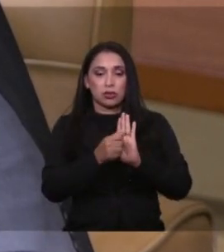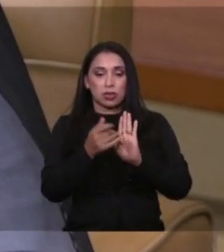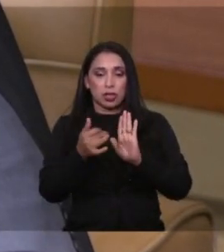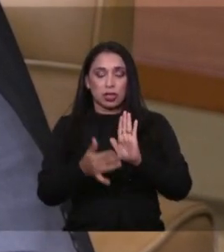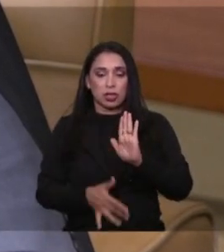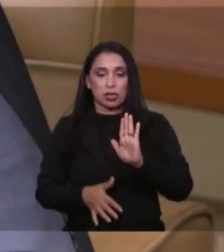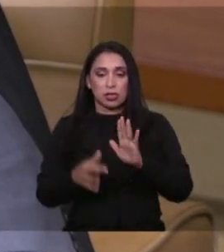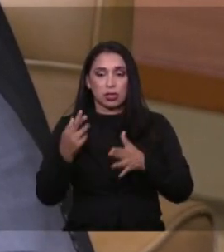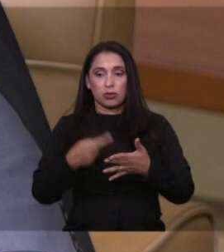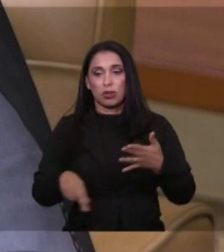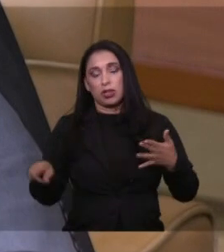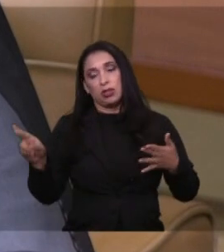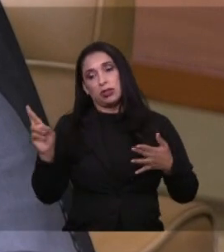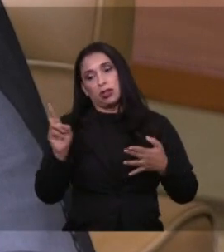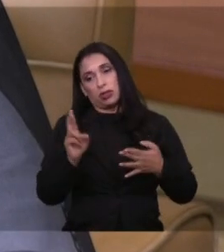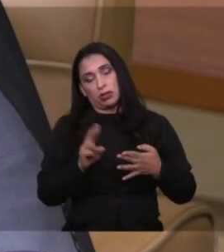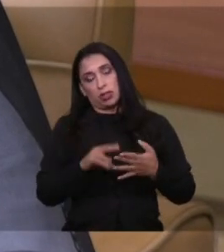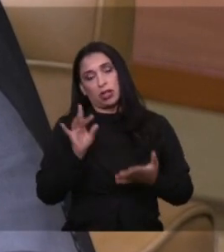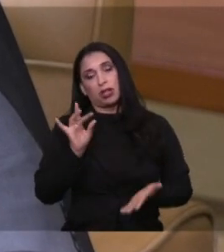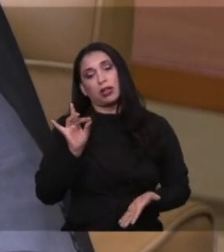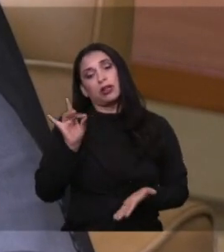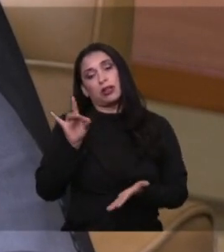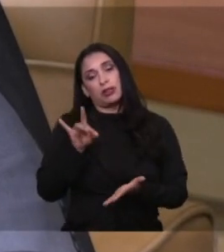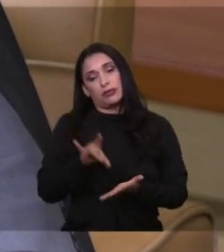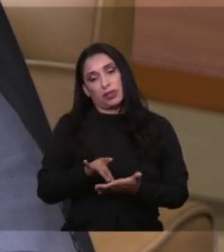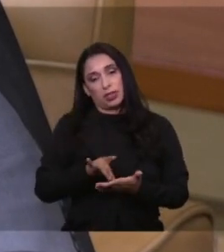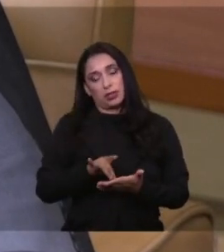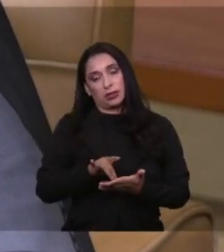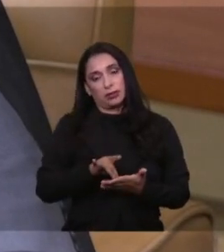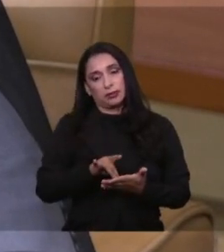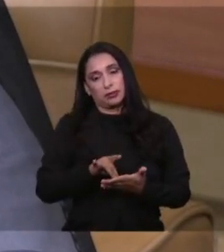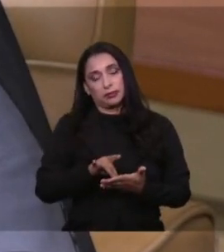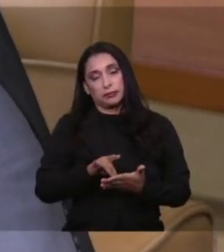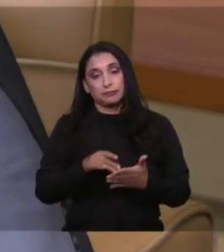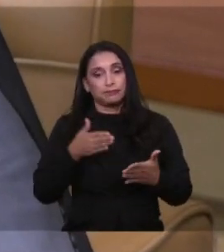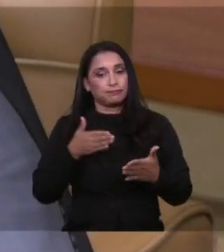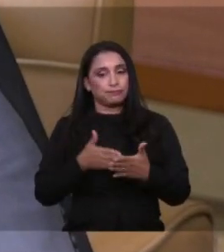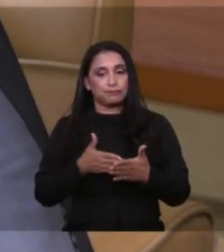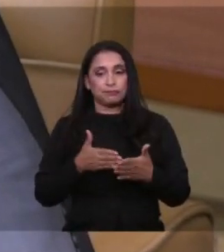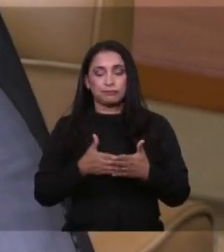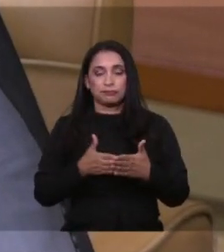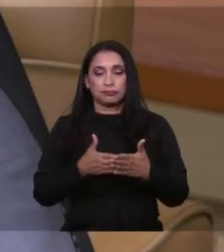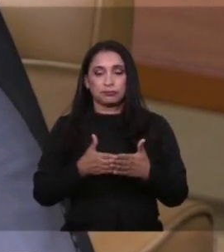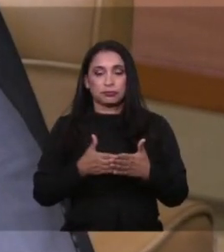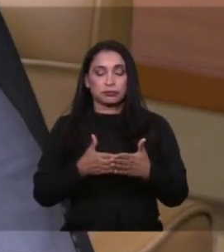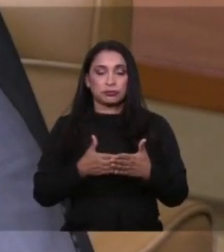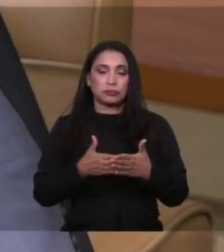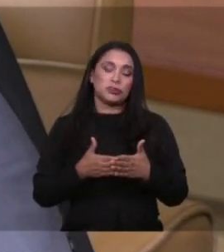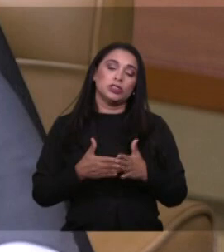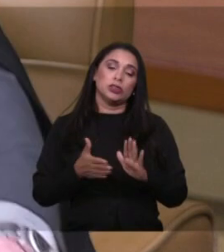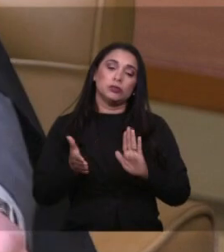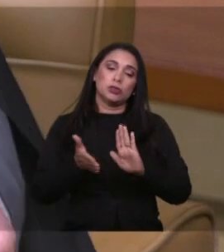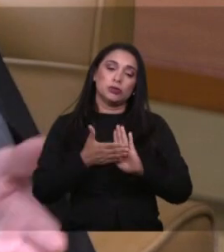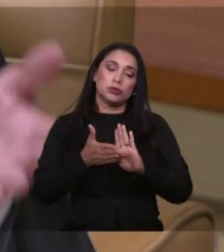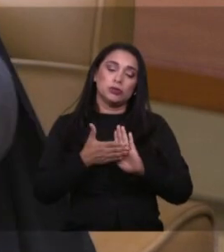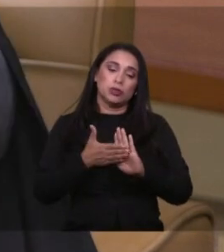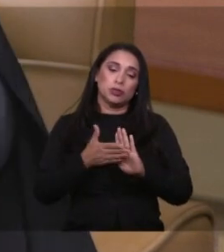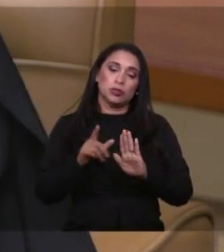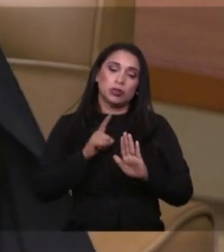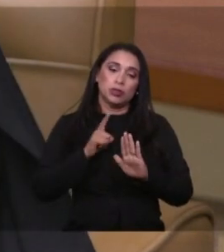extraordinário é válida e eficaz. E impede. E impede, portanto, a propositura ou